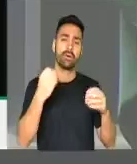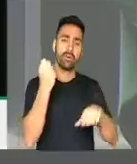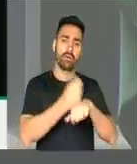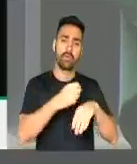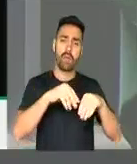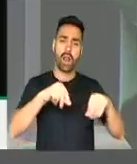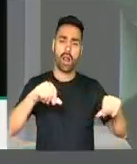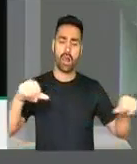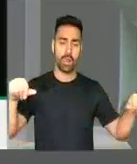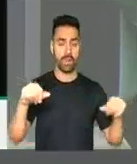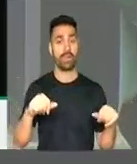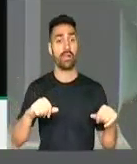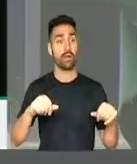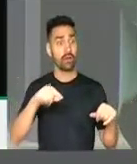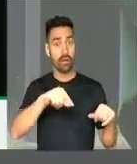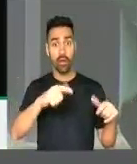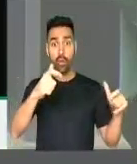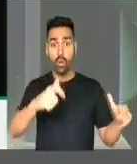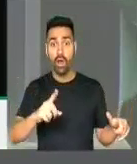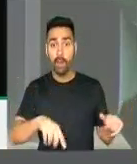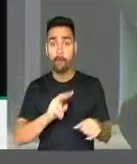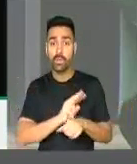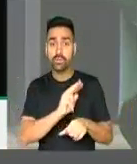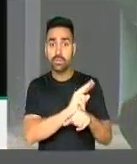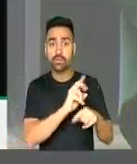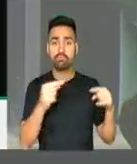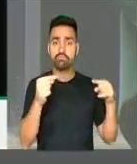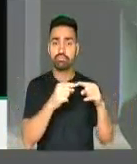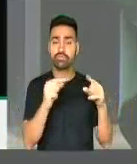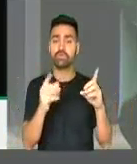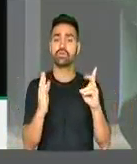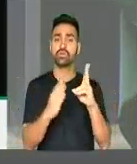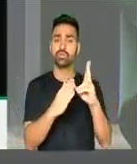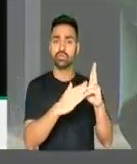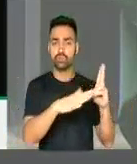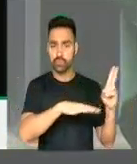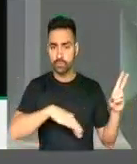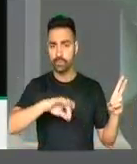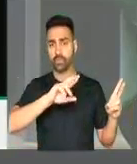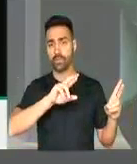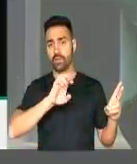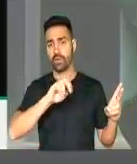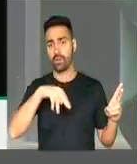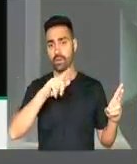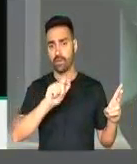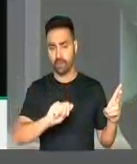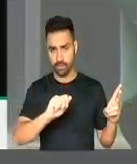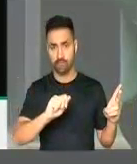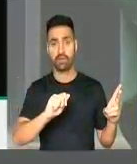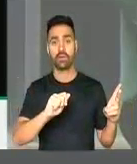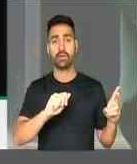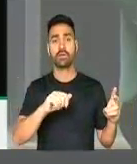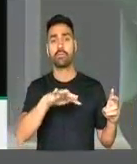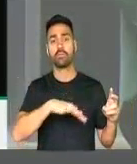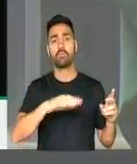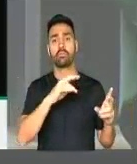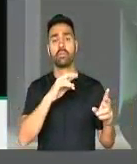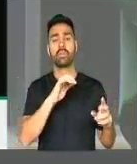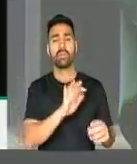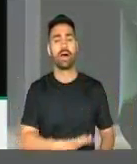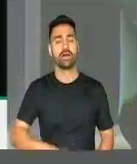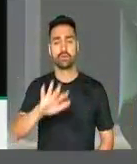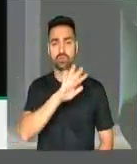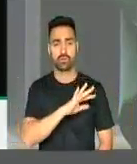minerais. 9 áreas protegidas e terras indígenas ficam na RENCA, o Parque Nacional das Montanhas